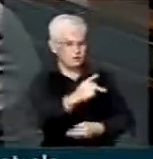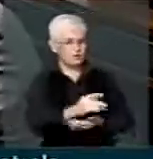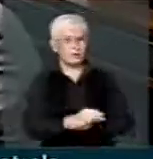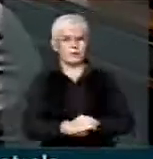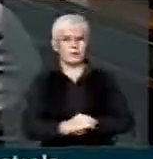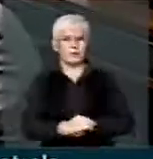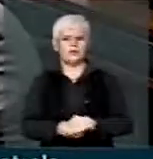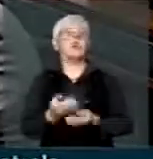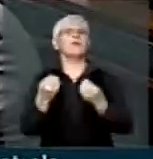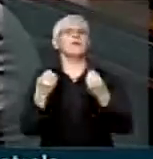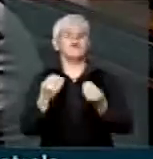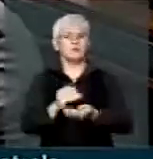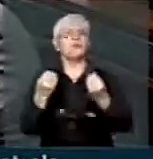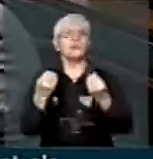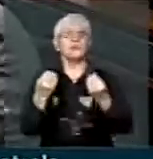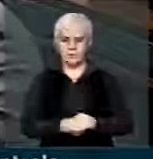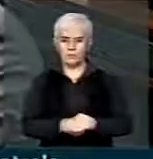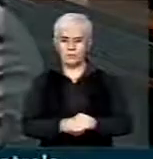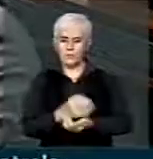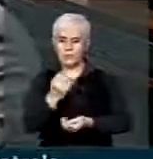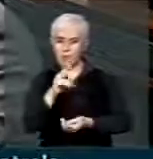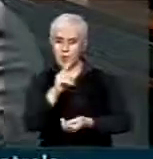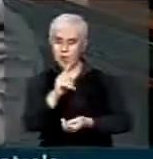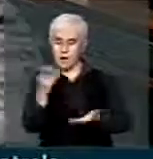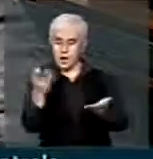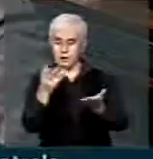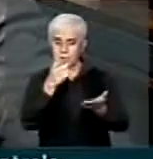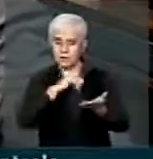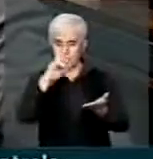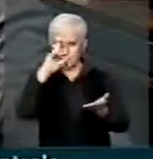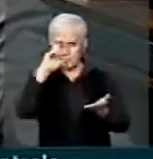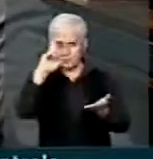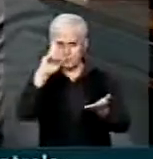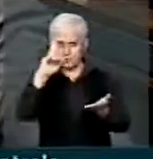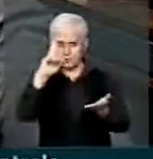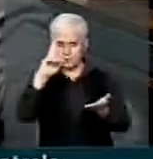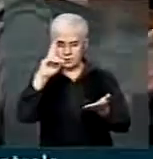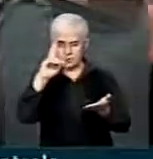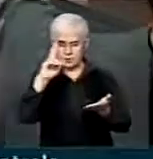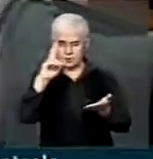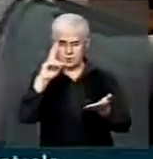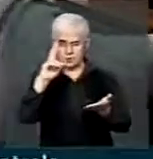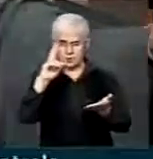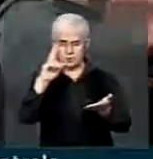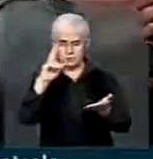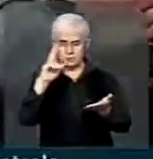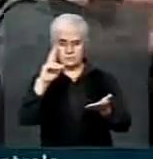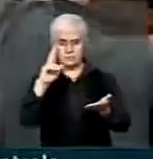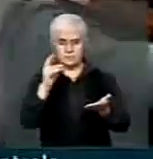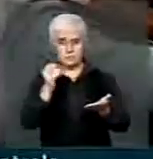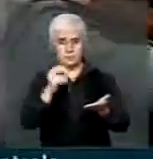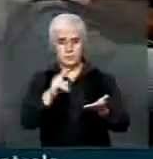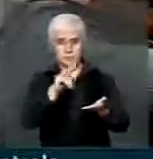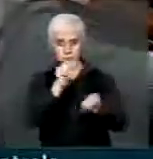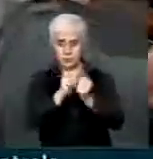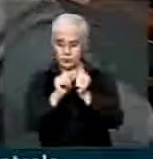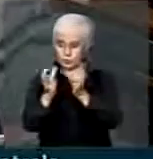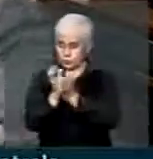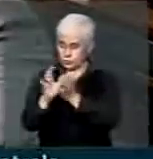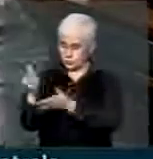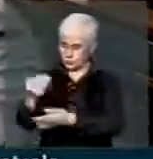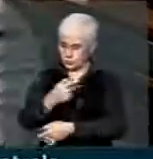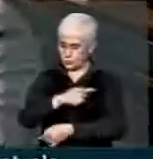o seu sobrenome tem na Petrobras. Ou o senhor agora... Para concluir, deputado Fraschini. Para concluir, por exemplo, mesmo com a bancada do